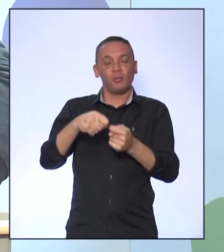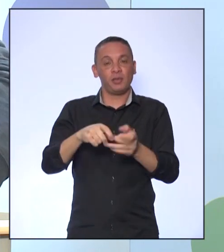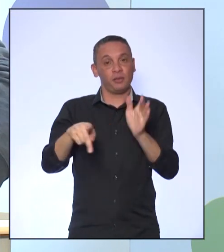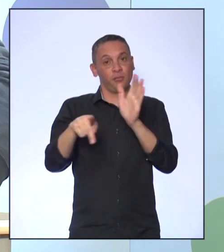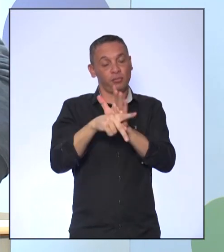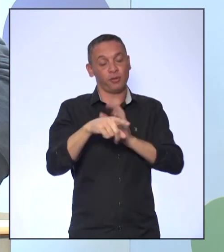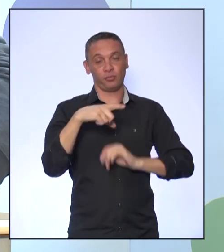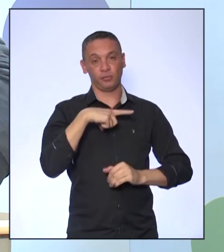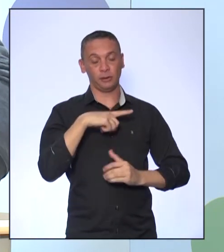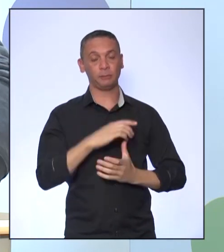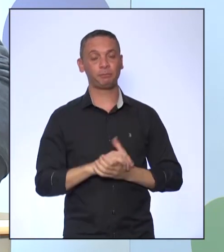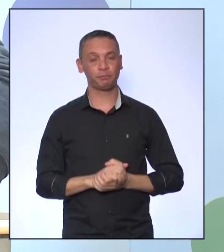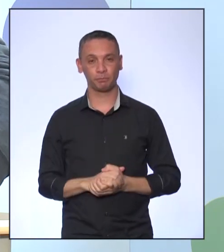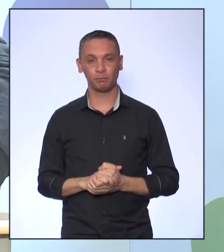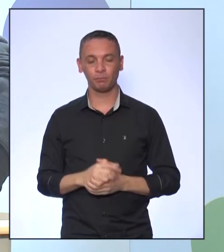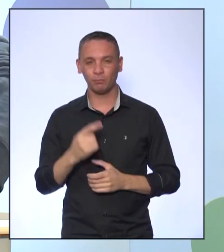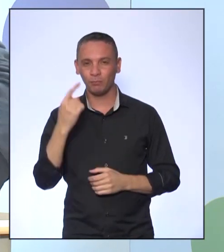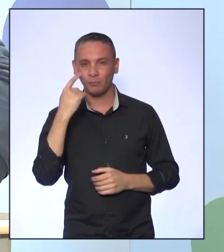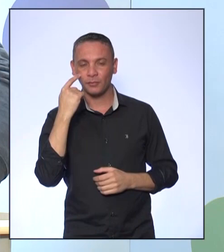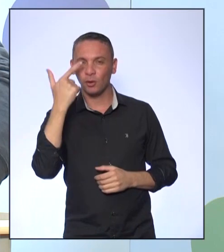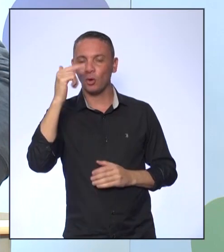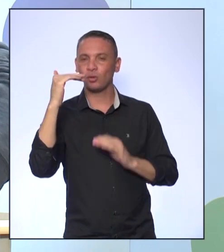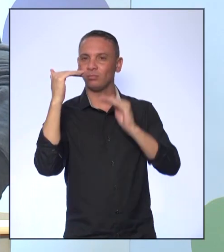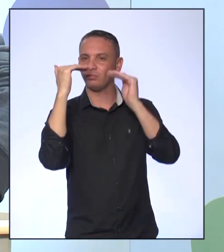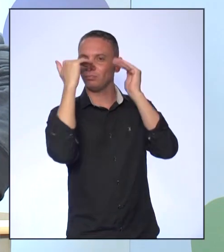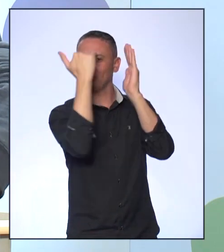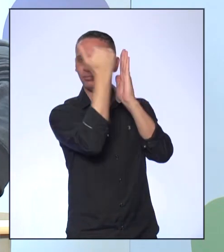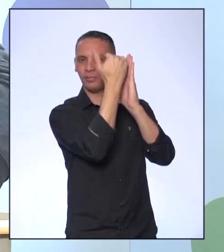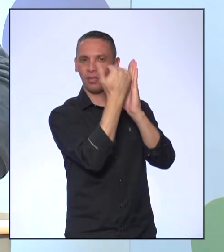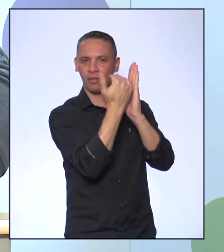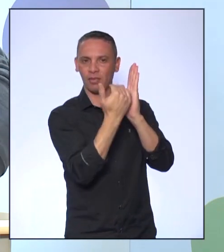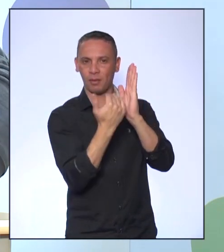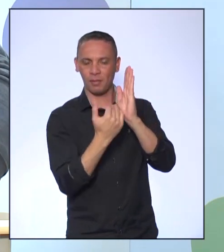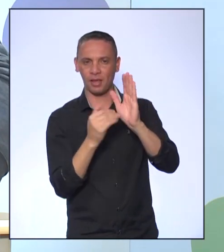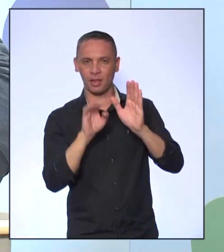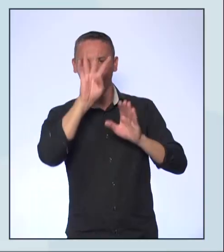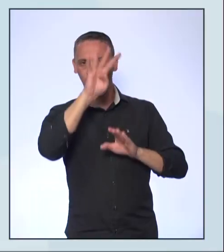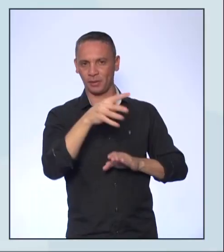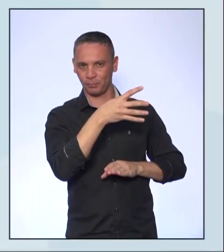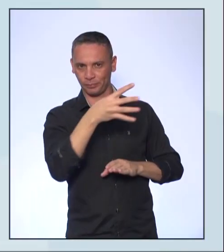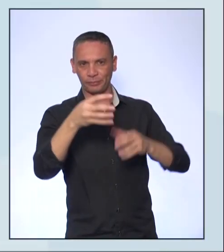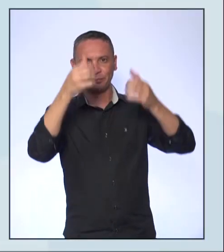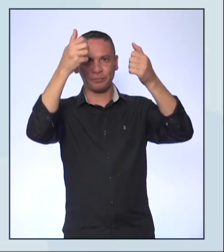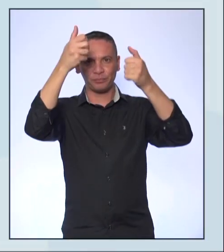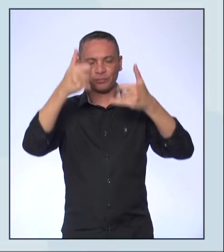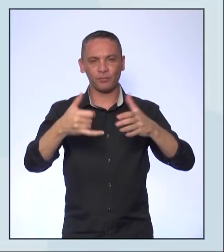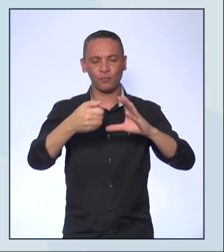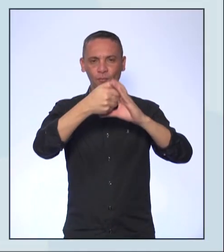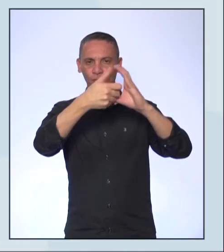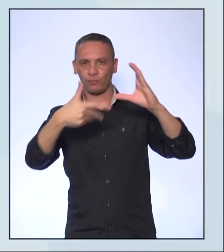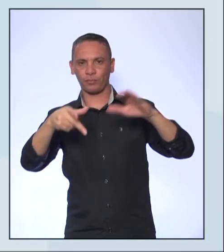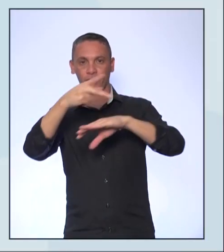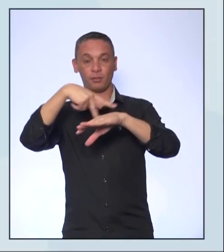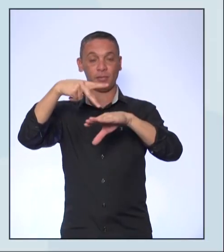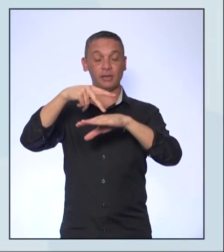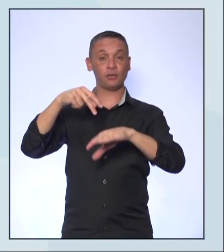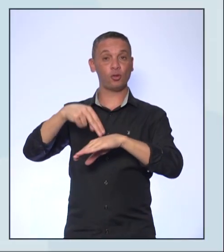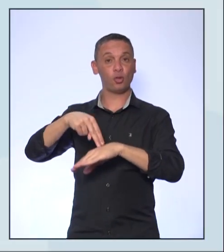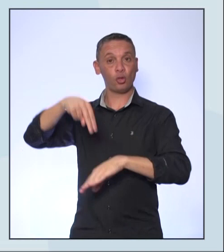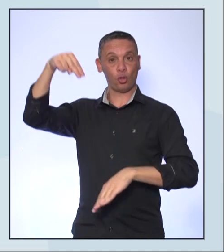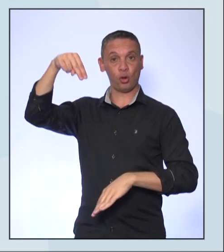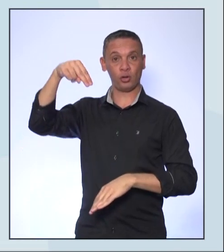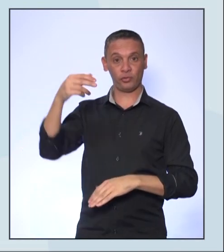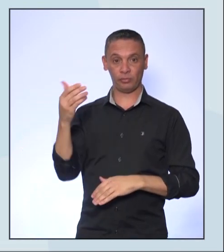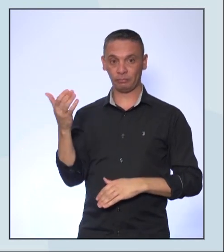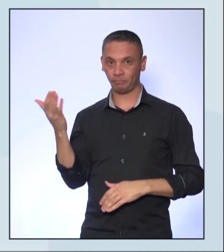primário. Vocês vão ver aqui uma tabela, né, caracterizando cada um deles. Então nós temos aí os países do norte, que